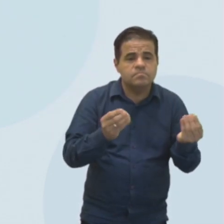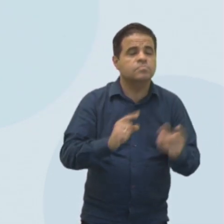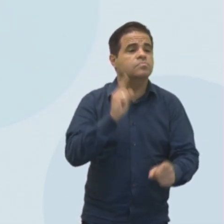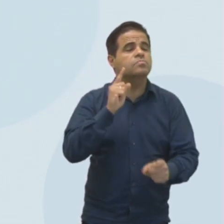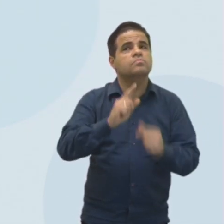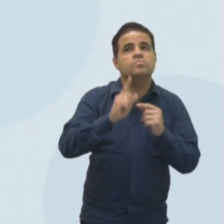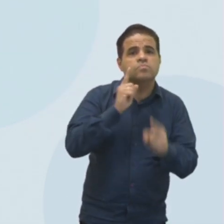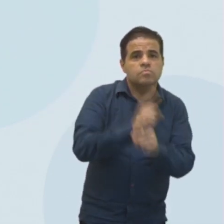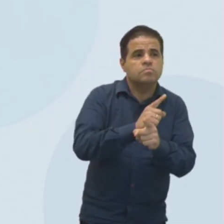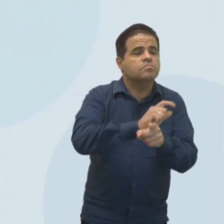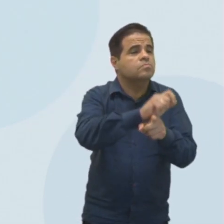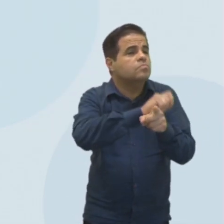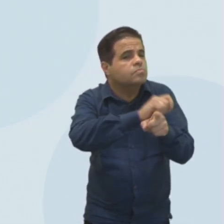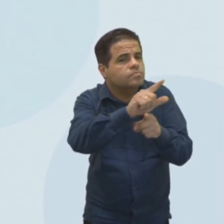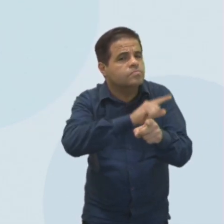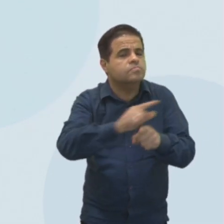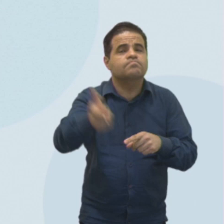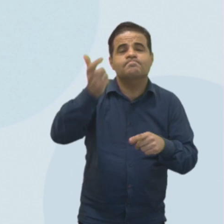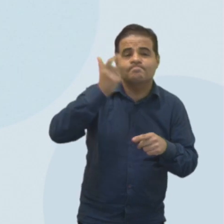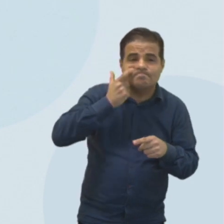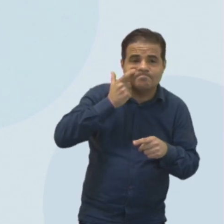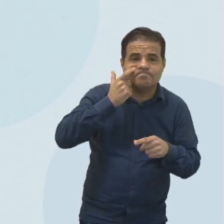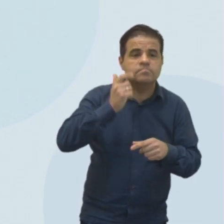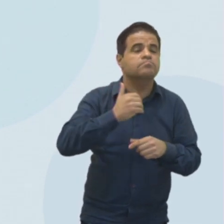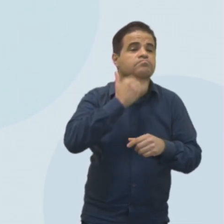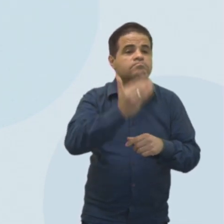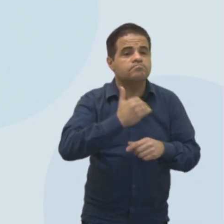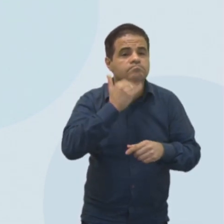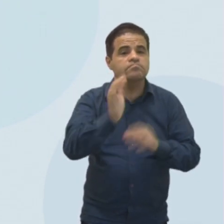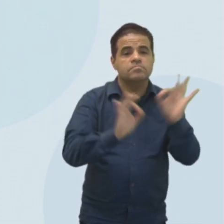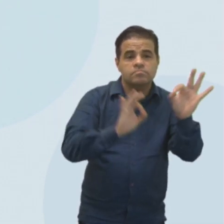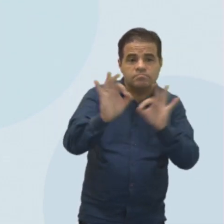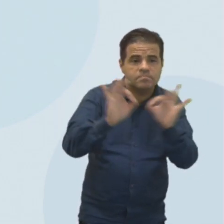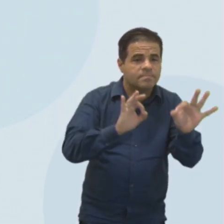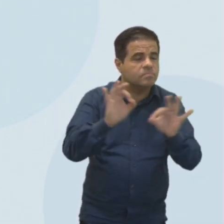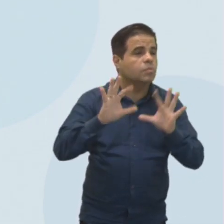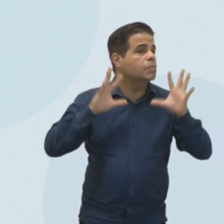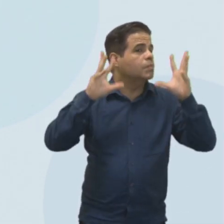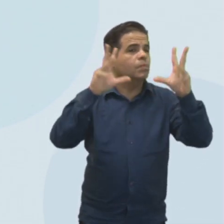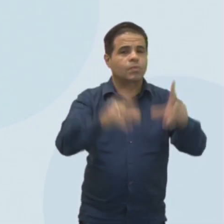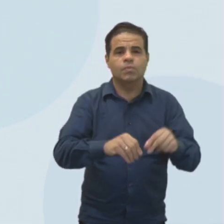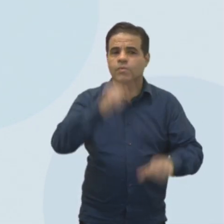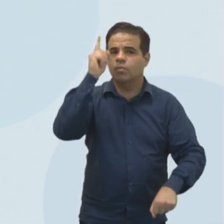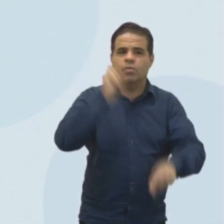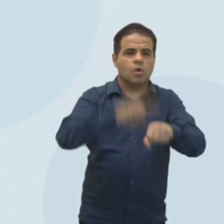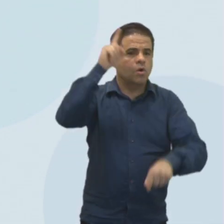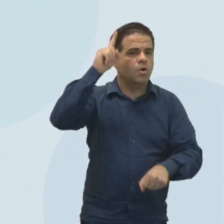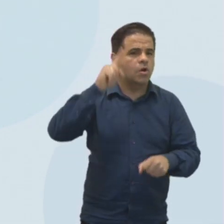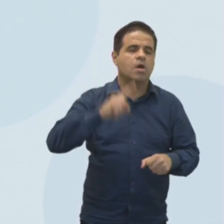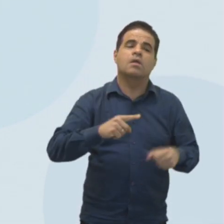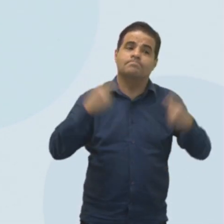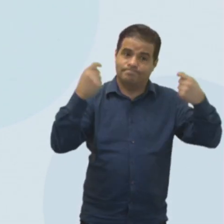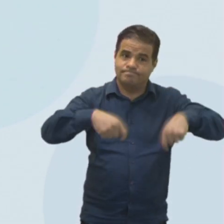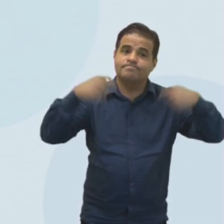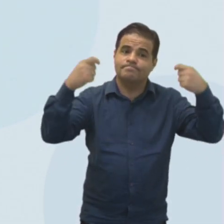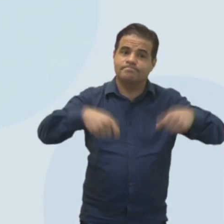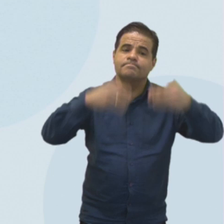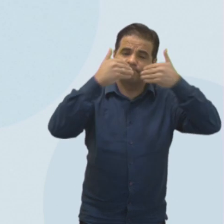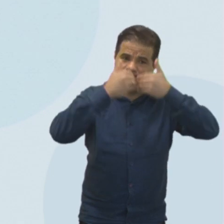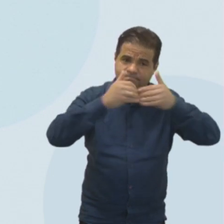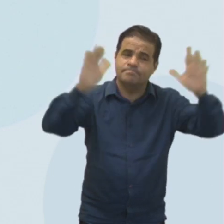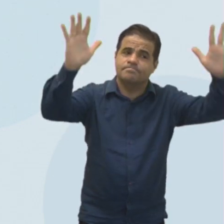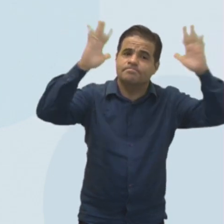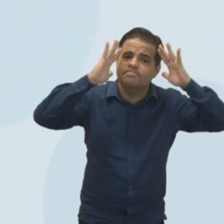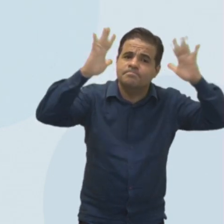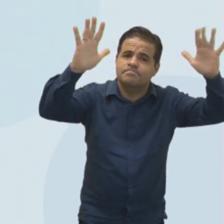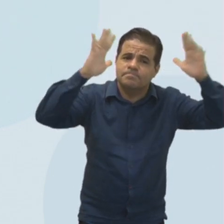Encontrar uma locação, né? Prever. Não dá para planejar tudo em última hora. Tem que pensar bem direito